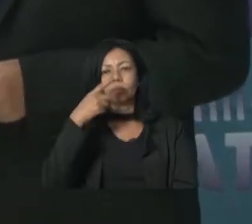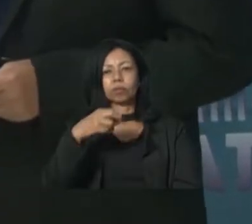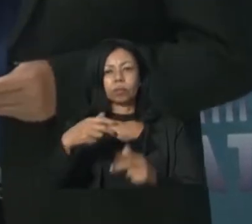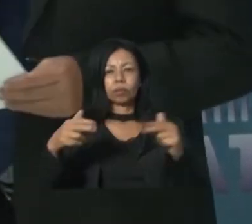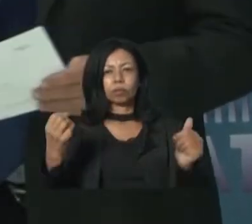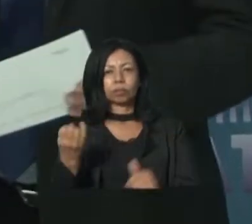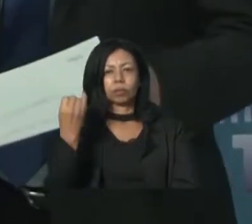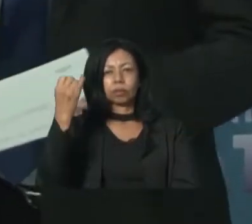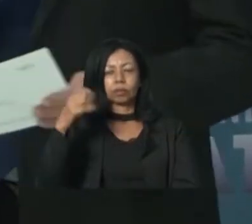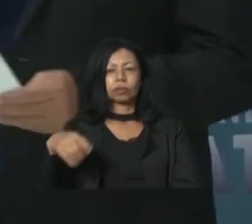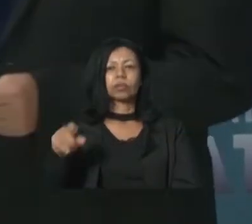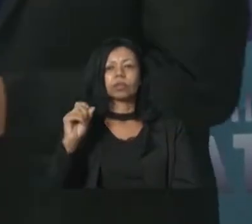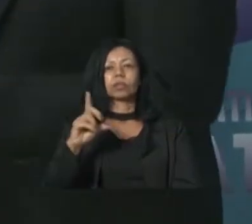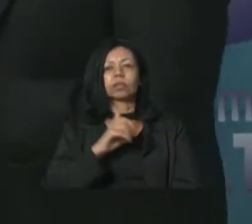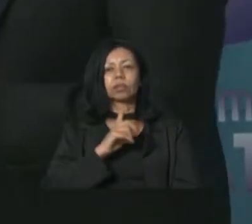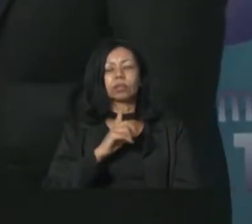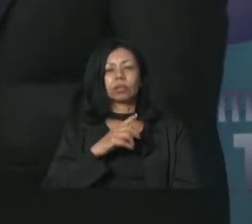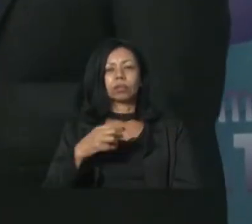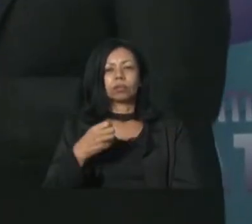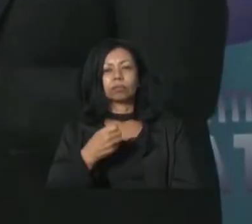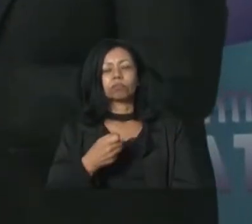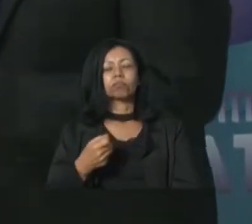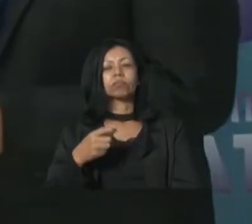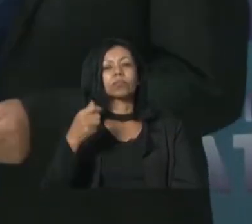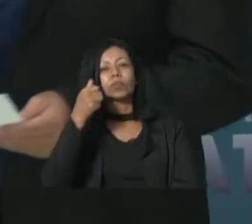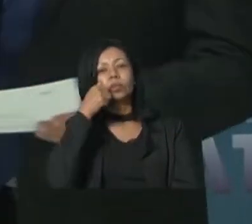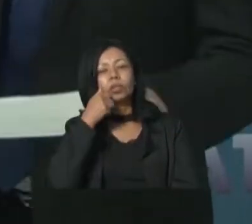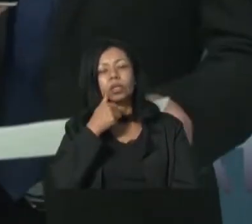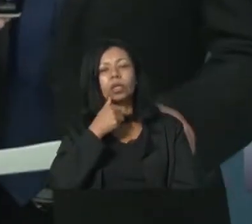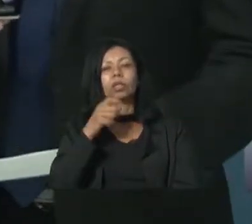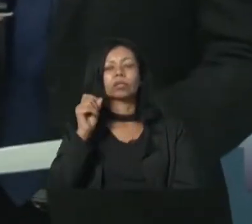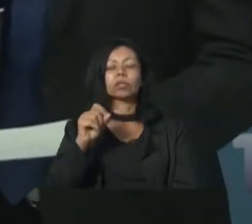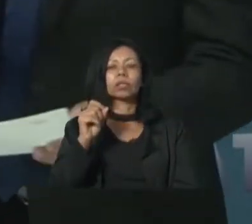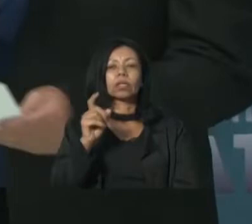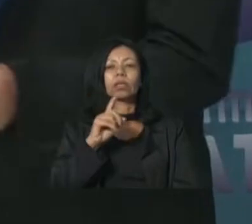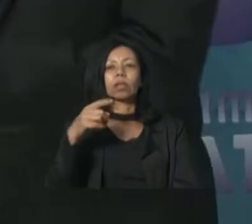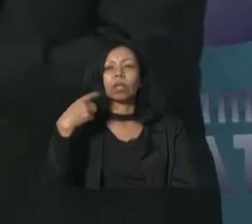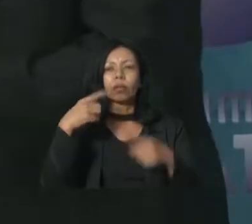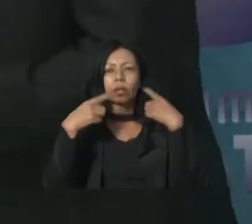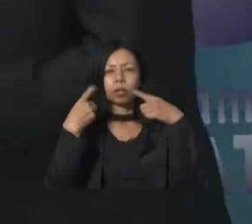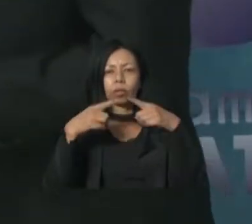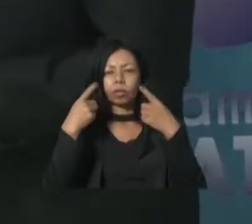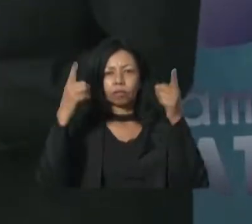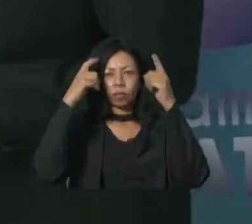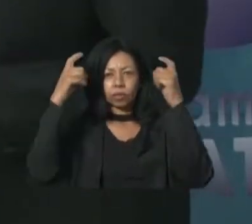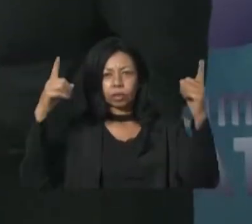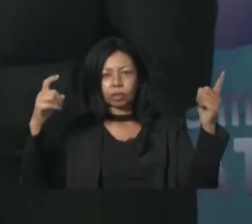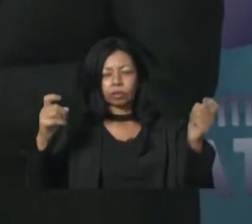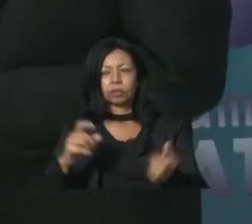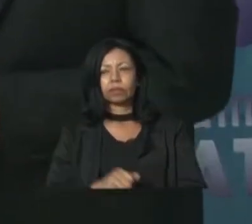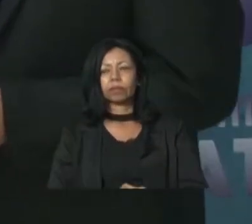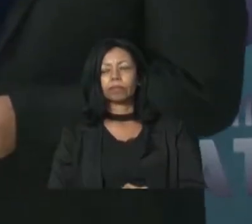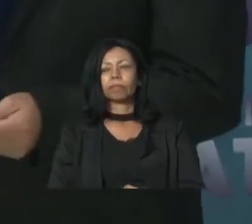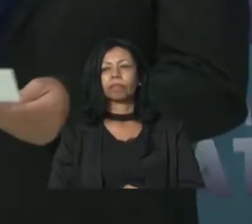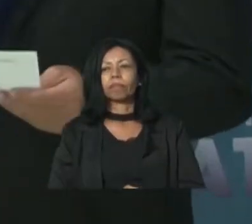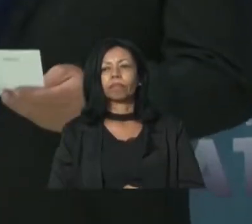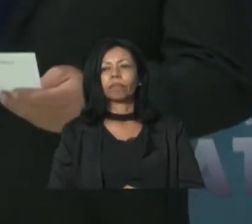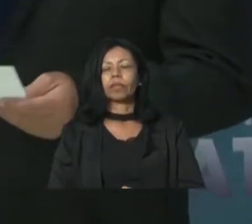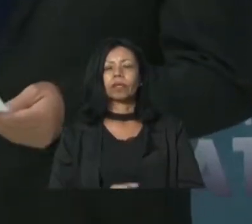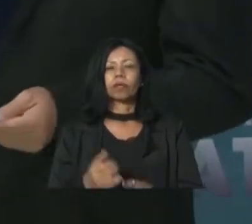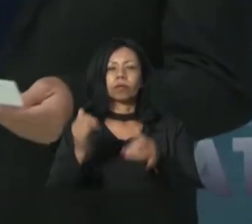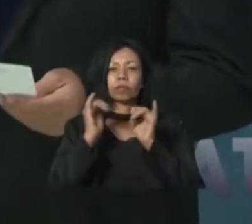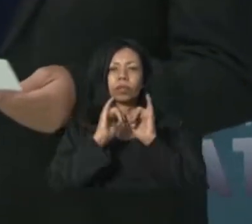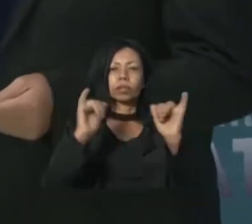assunto interessante. Ainda existem várias mulheres que não denunciam, sim, a violência doméstica. Não é? Esse dado